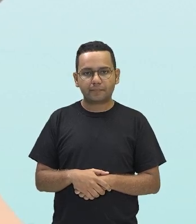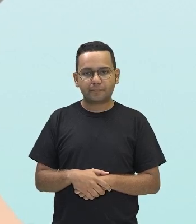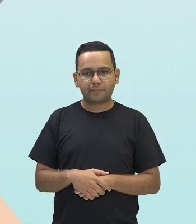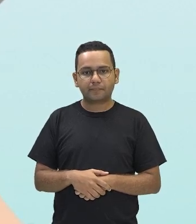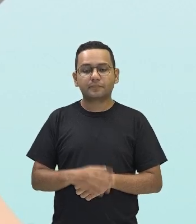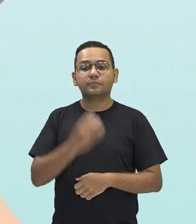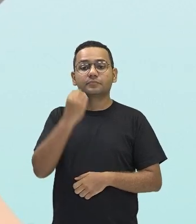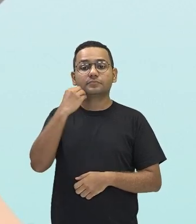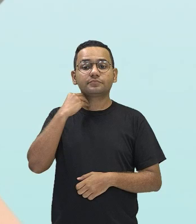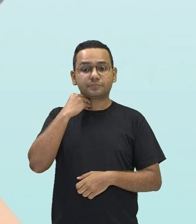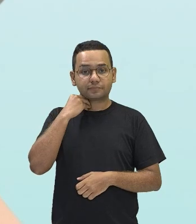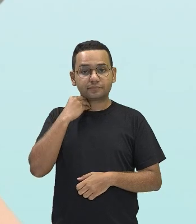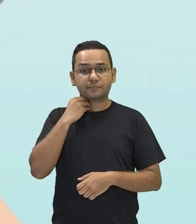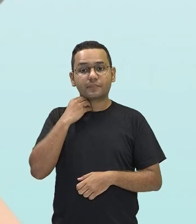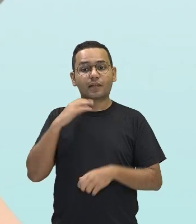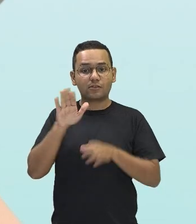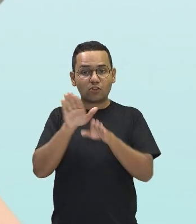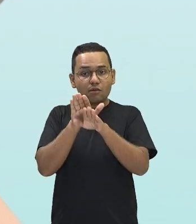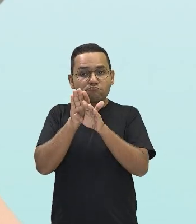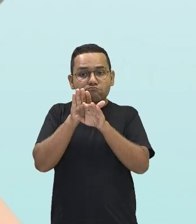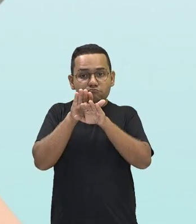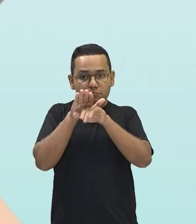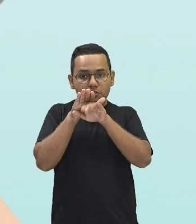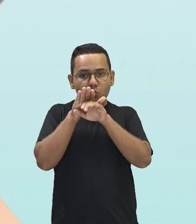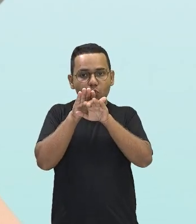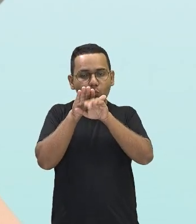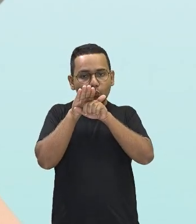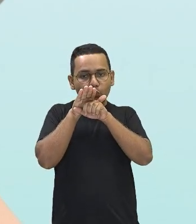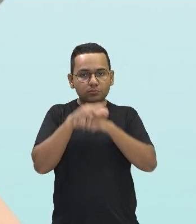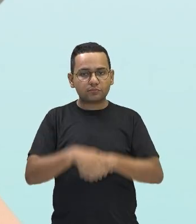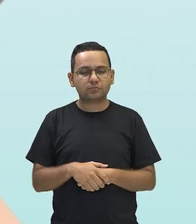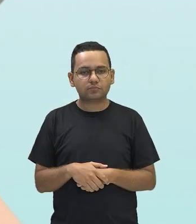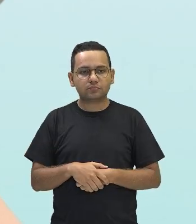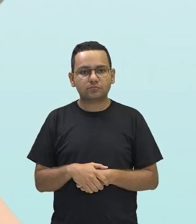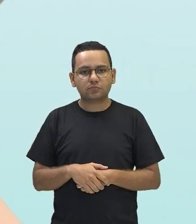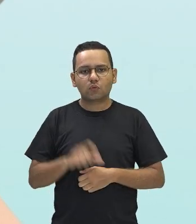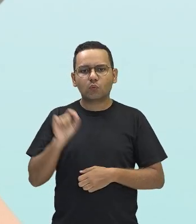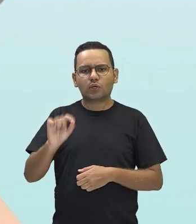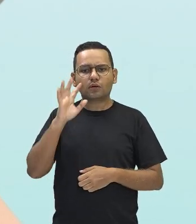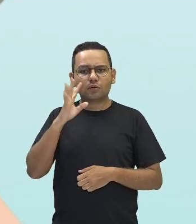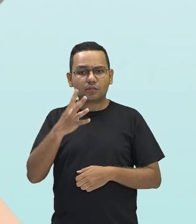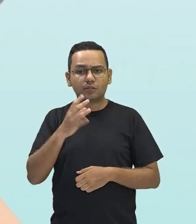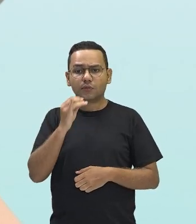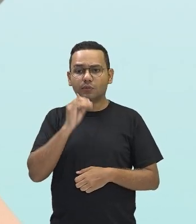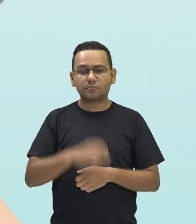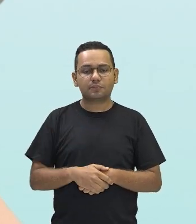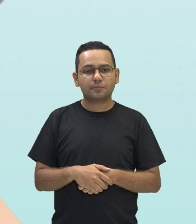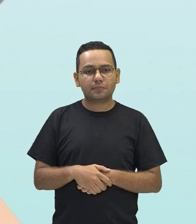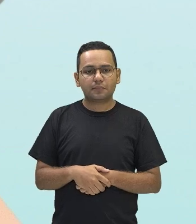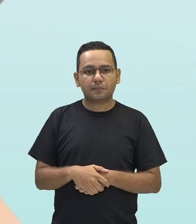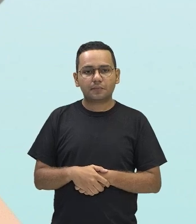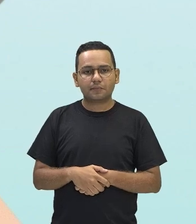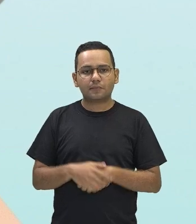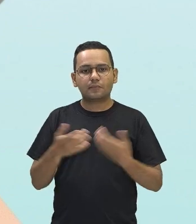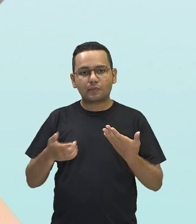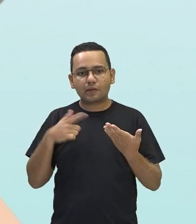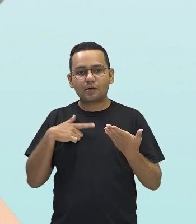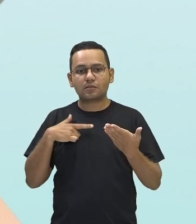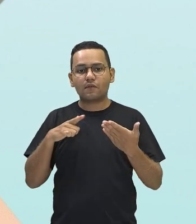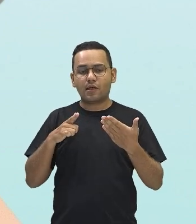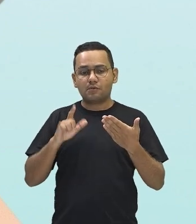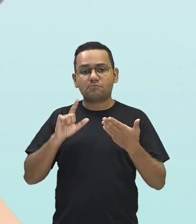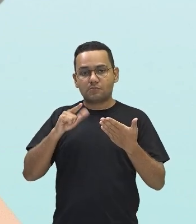Engoliu, a língua empurra. Aí o que acontece? A língua vai bloquear a nossa cavidade